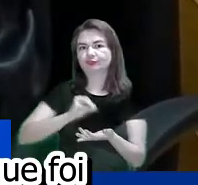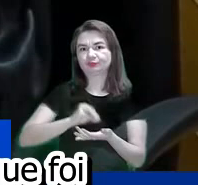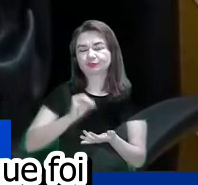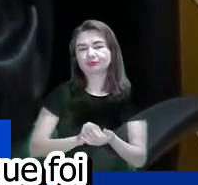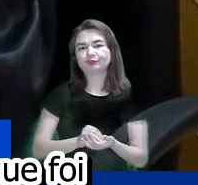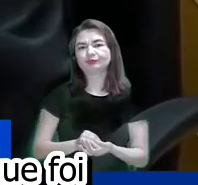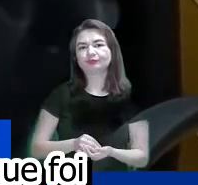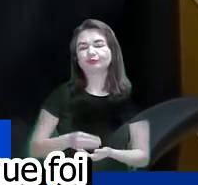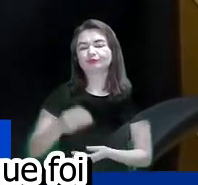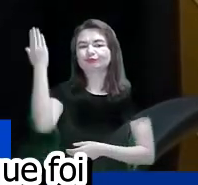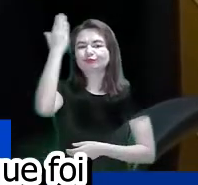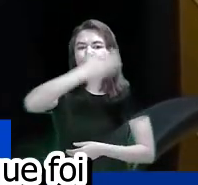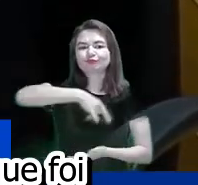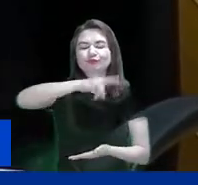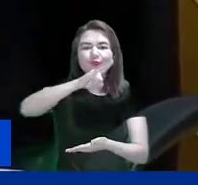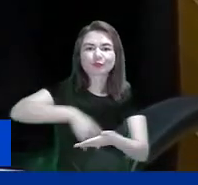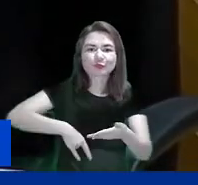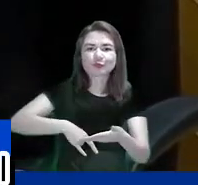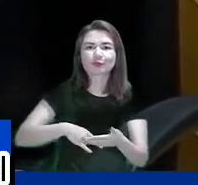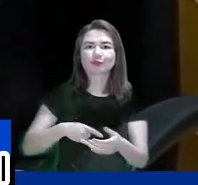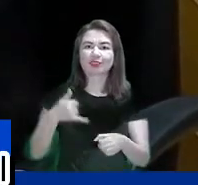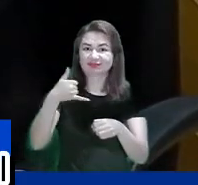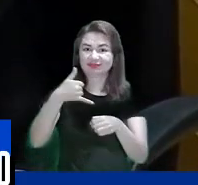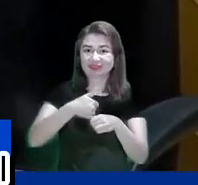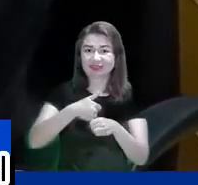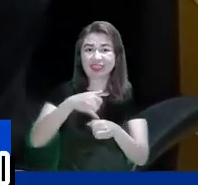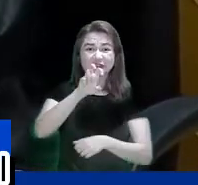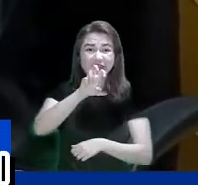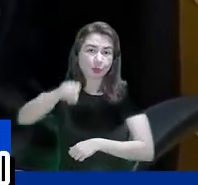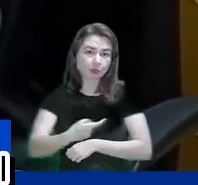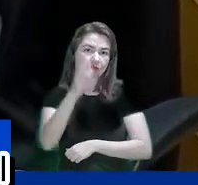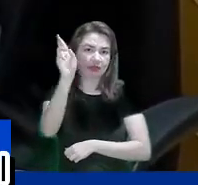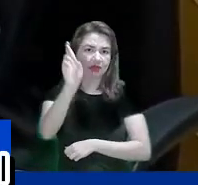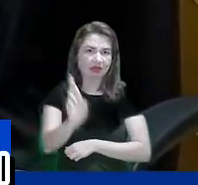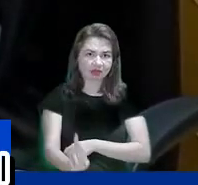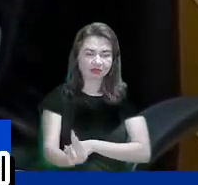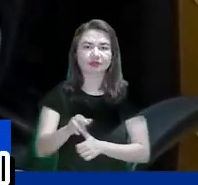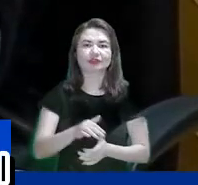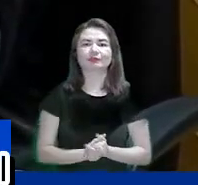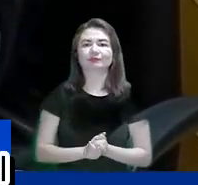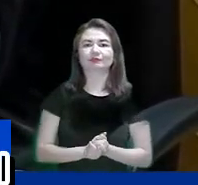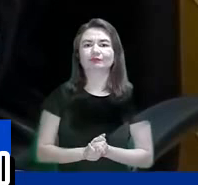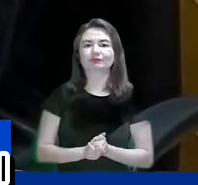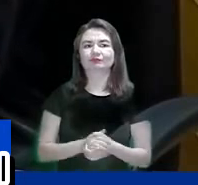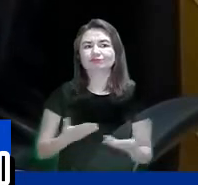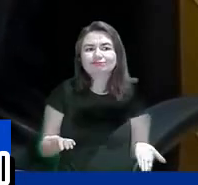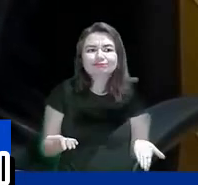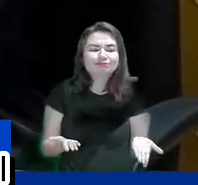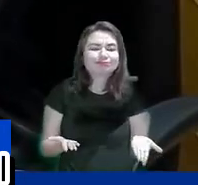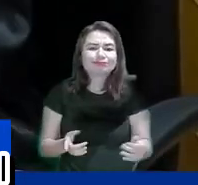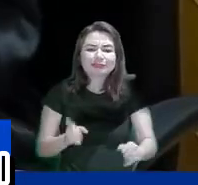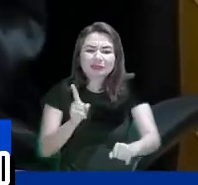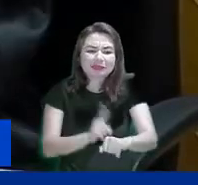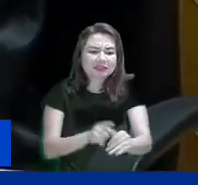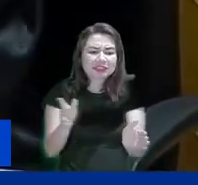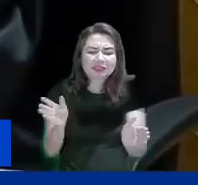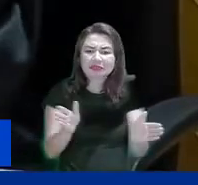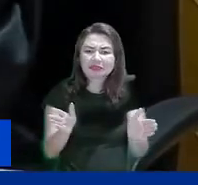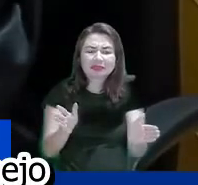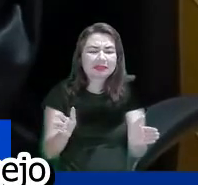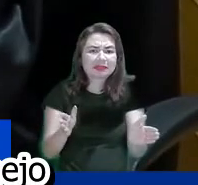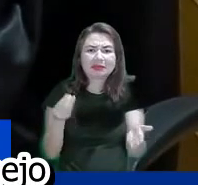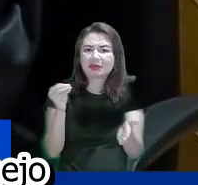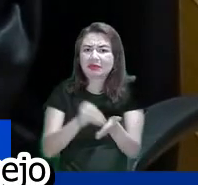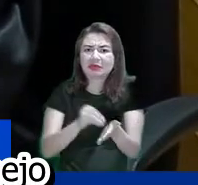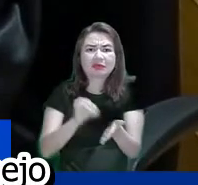toga fiscal preta, de com detalhe vermelho em combustível, volta de valor seu de R$ 5.000. pescoço. Na barra Afirma que inferior são da tela, intempestivos os 14ª embargos da Sessão MP. Aqui Judiciária